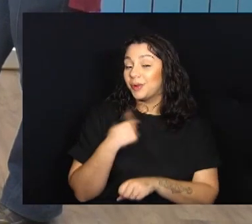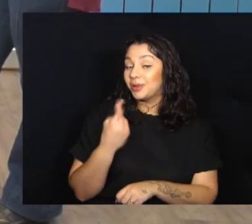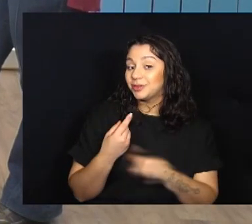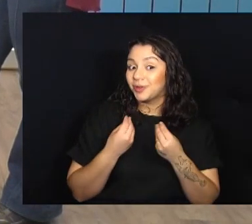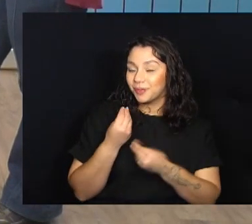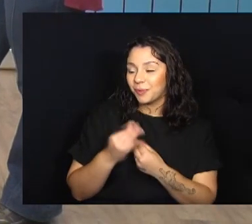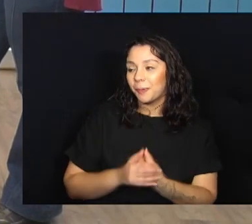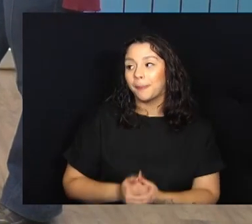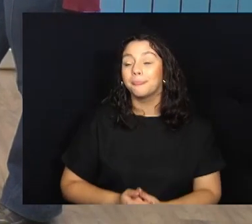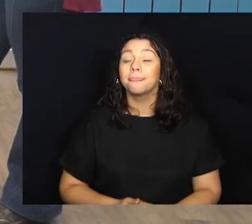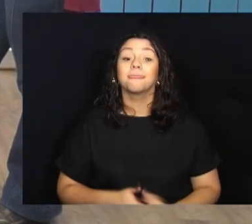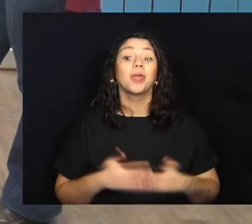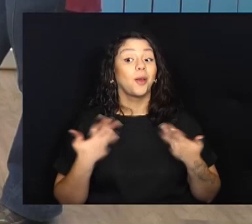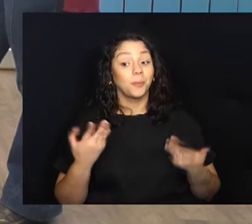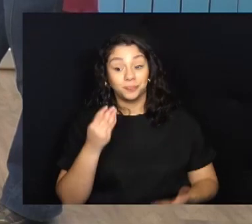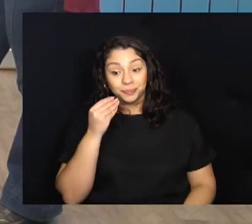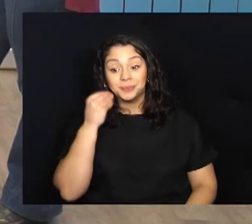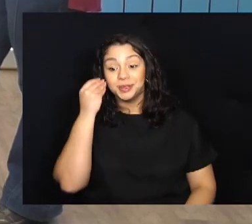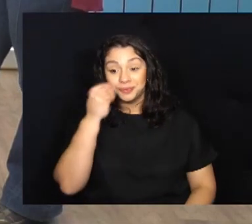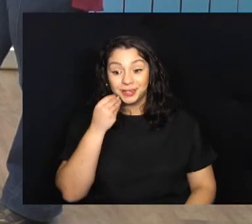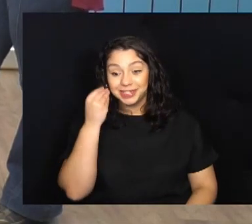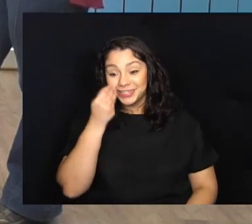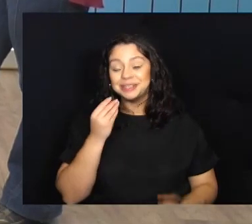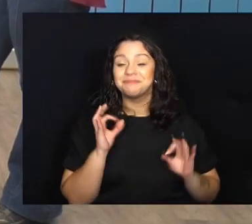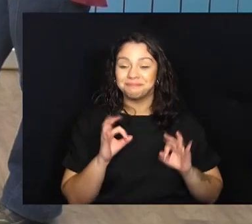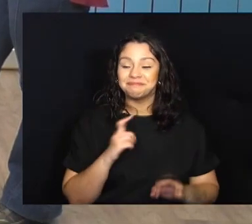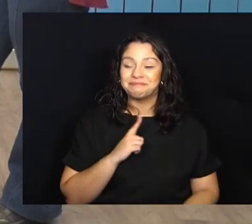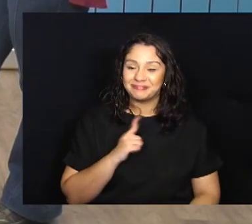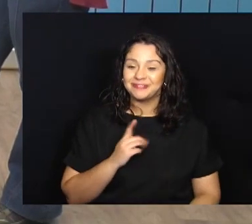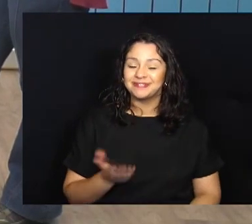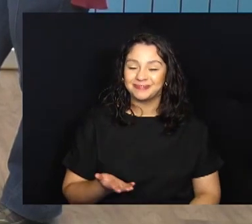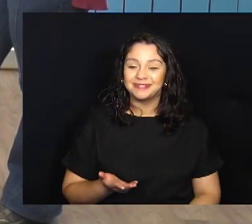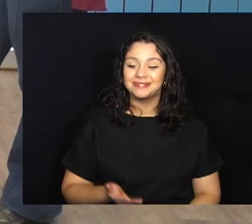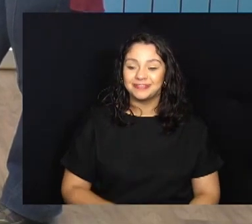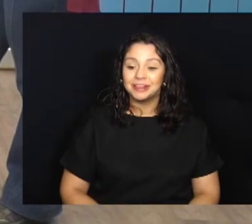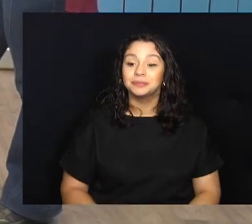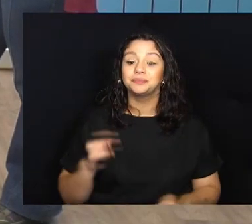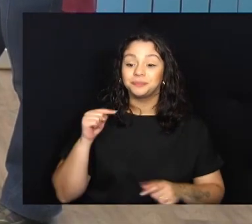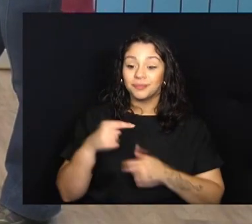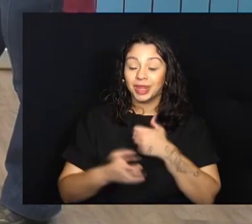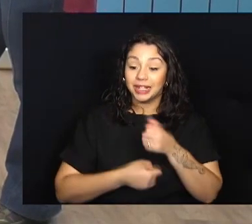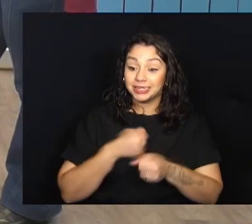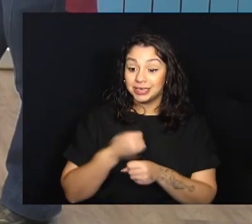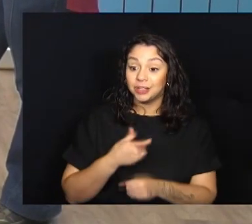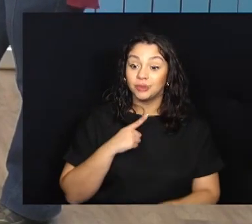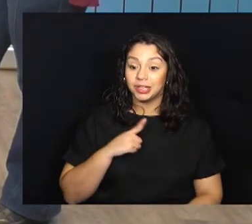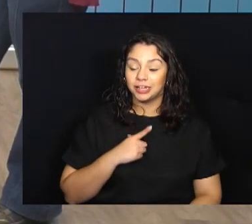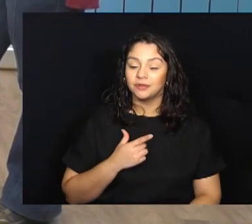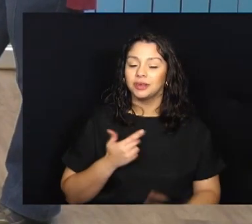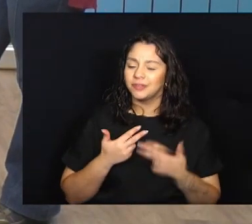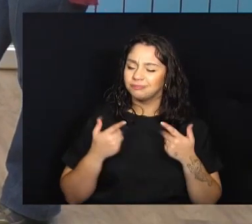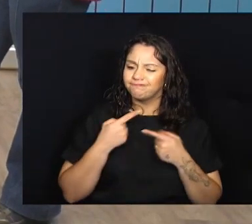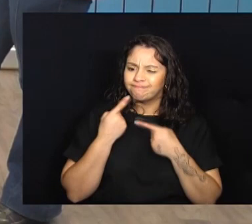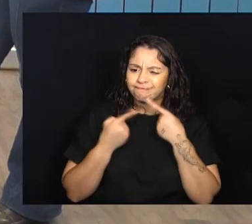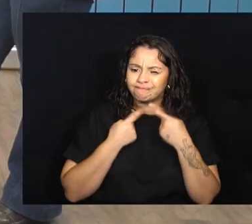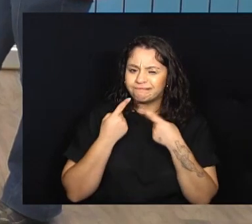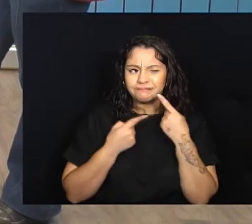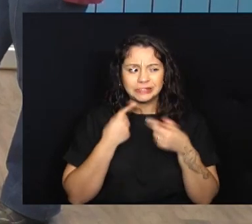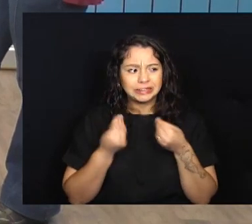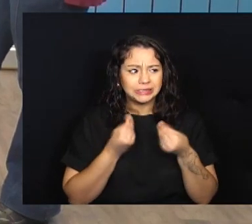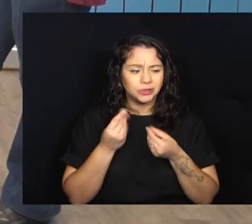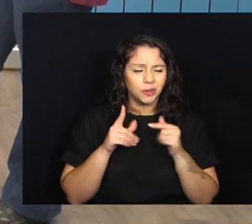foi uma experiência, né, como você disse, né? Nesse ano a gente teve muita dúvida de como seria